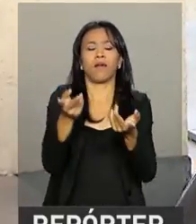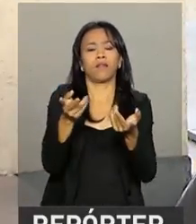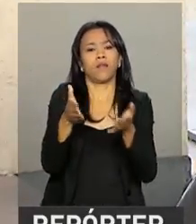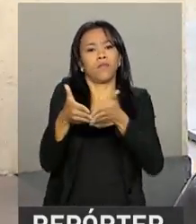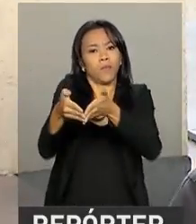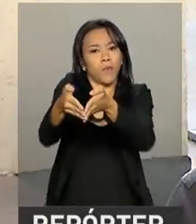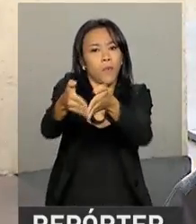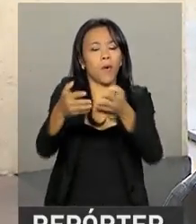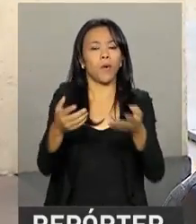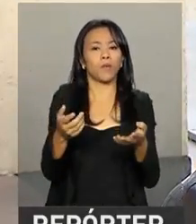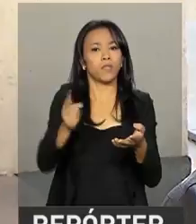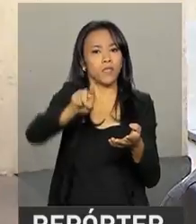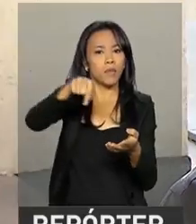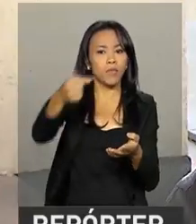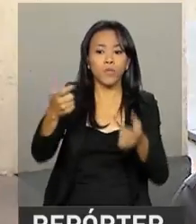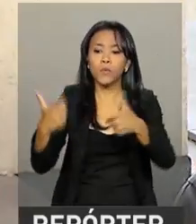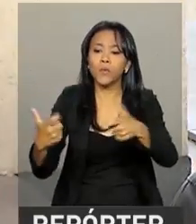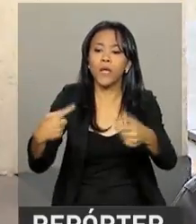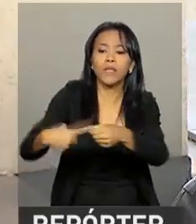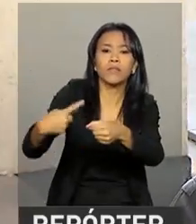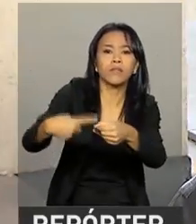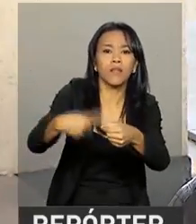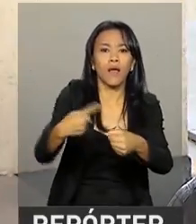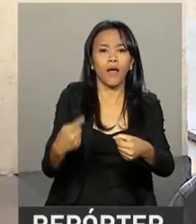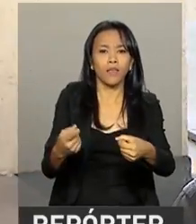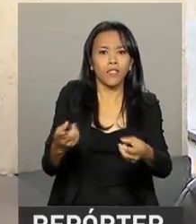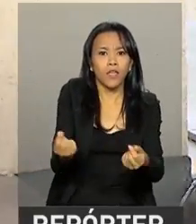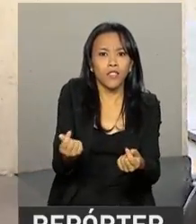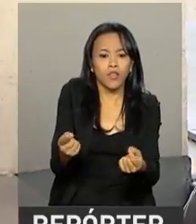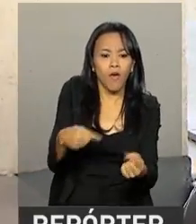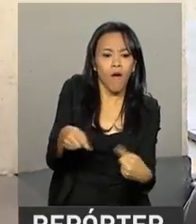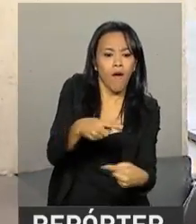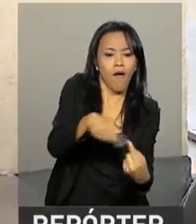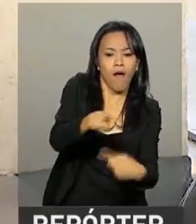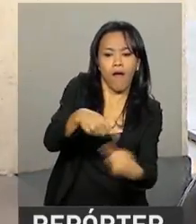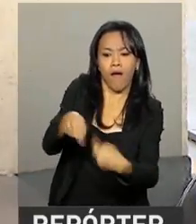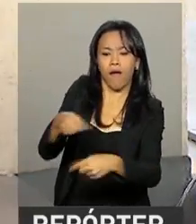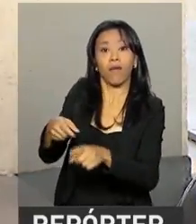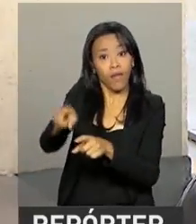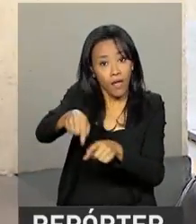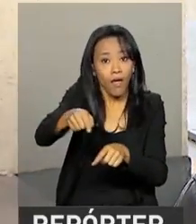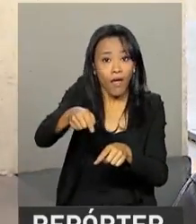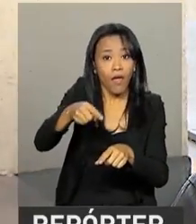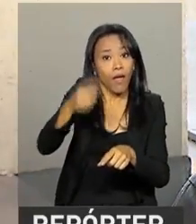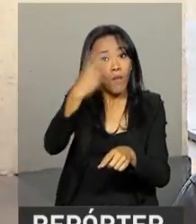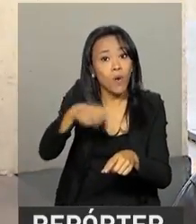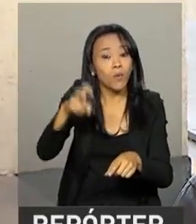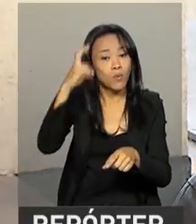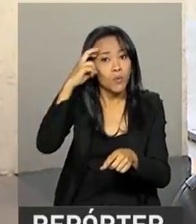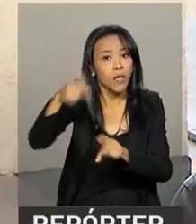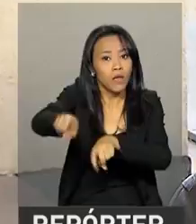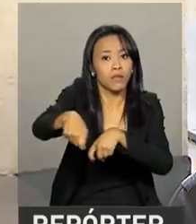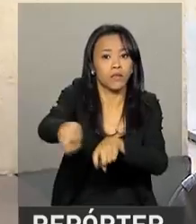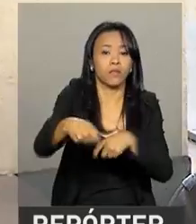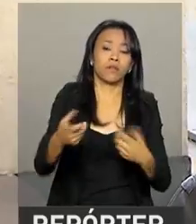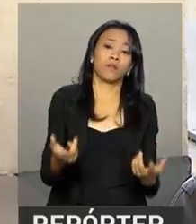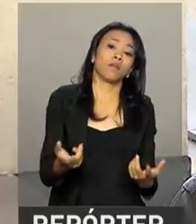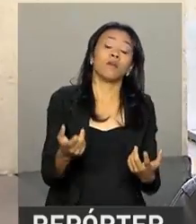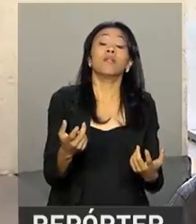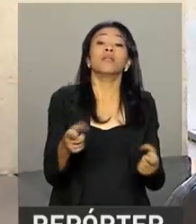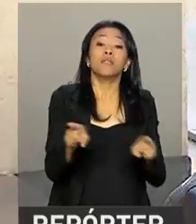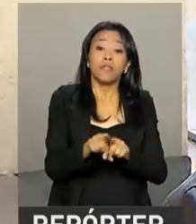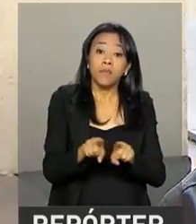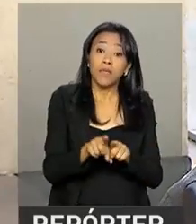portos têm a própria economia local da cidade que são exclusivamente agrícolas enfim é de modo geral até a cadeia